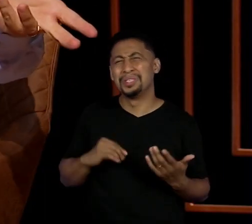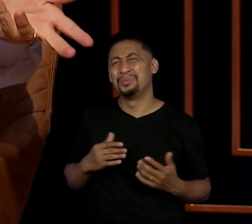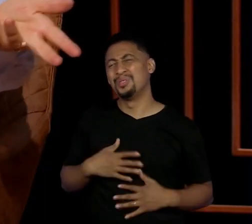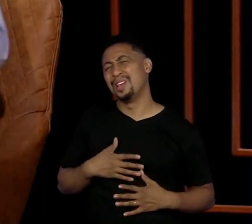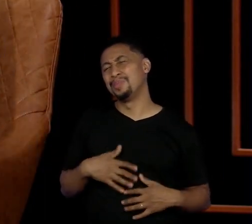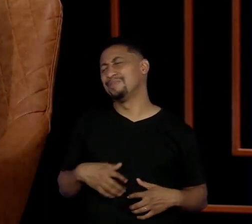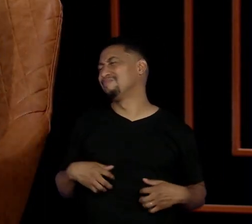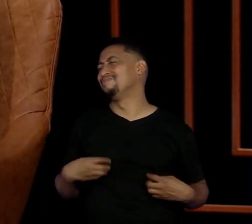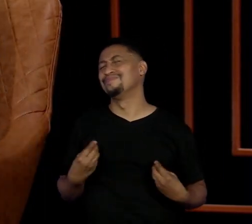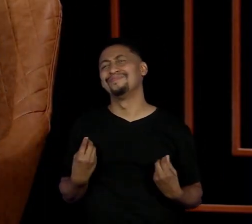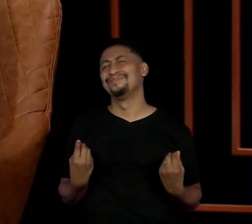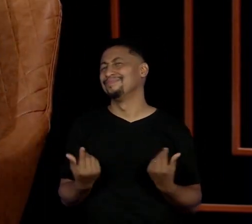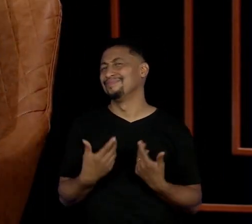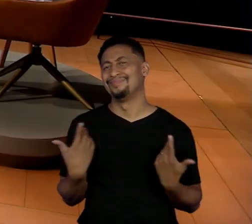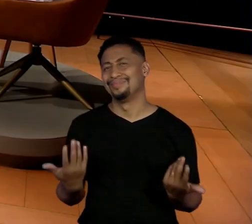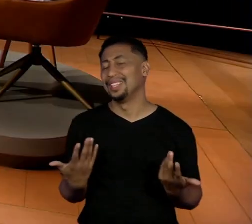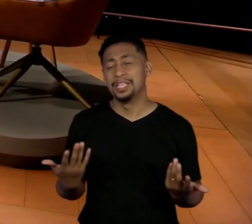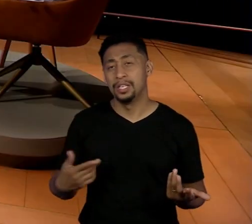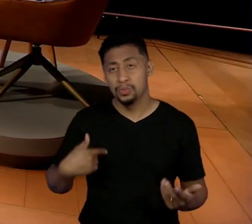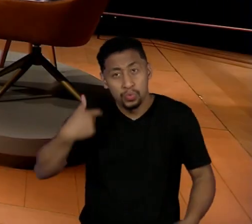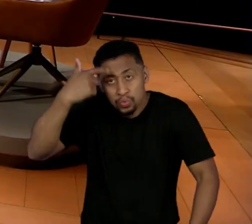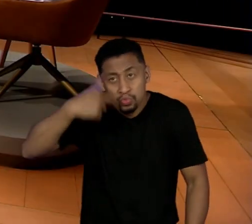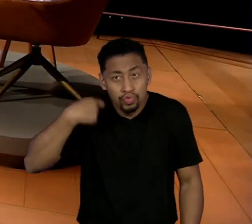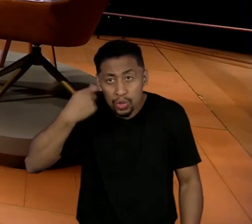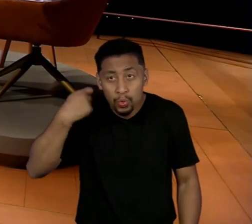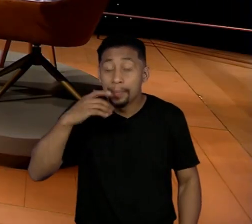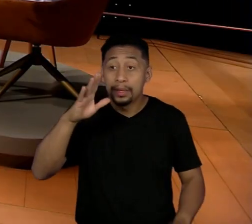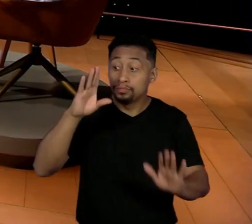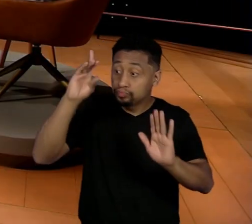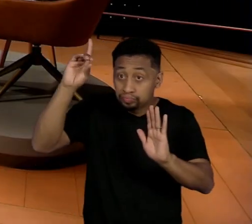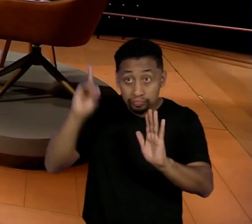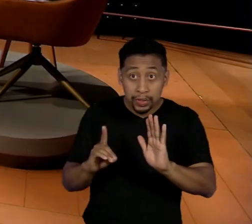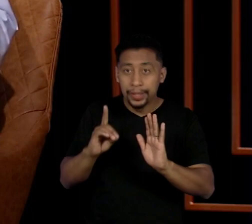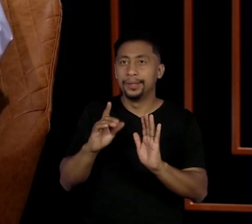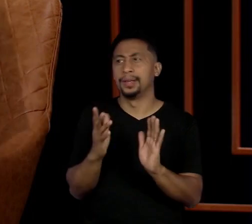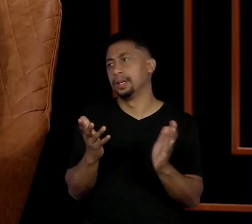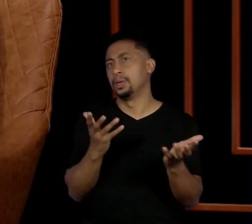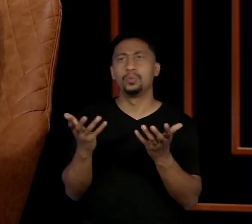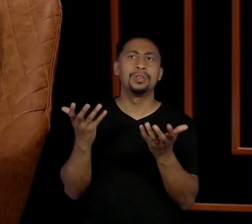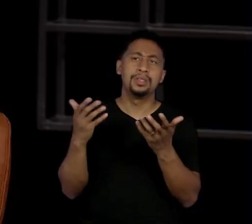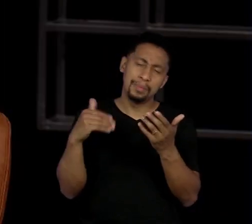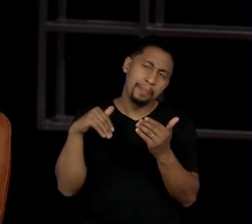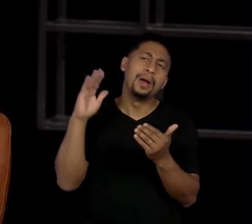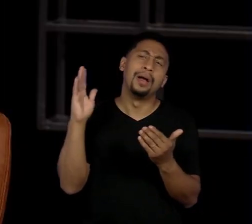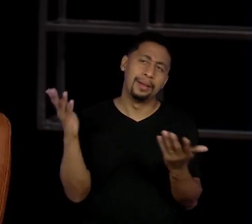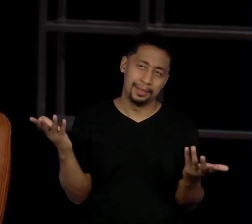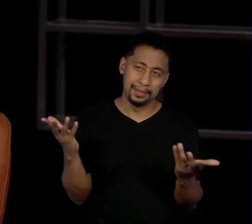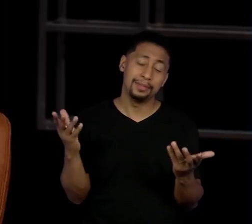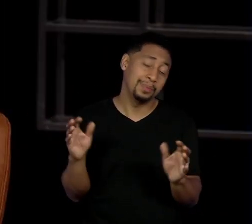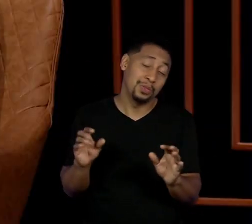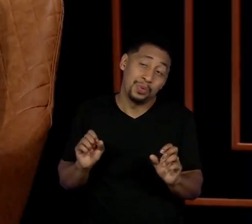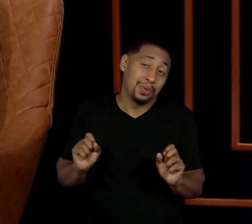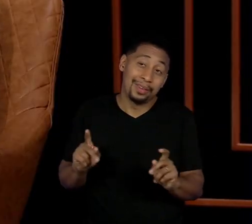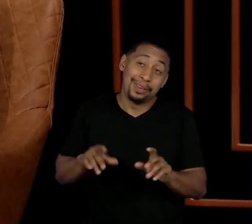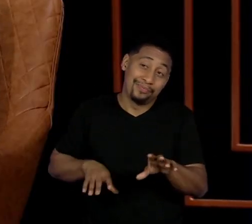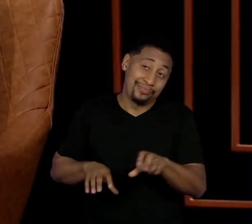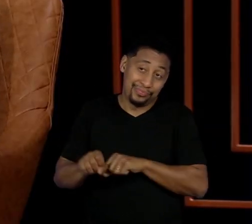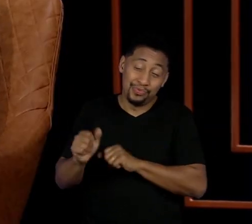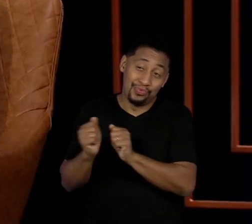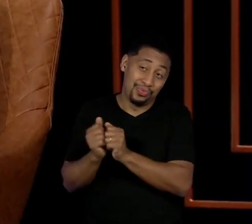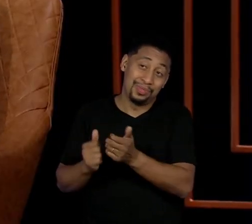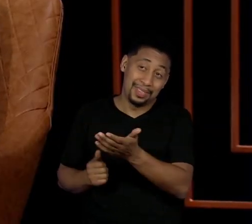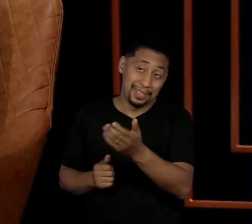entendeu? Eu sou mesmo ator. Mas diretor sou vagabundo, eu queria dirigir muito mais. Enfim, meu espetáculo de formatura da Cal é com